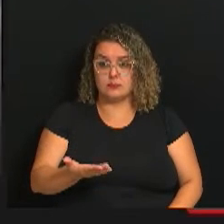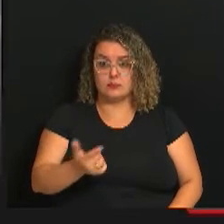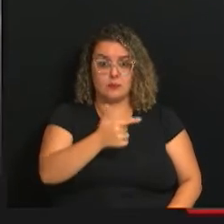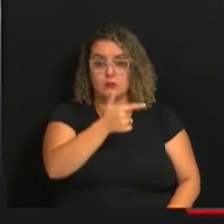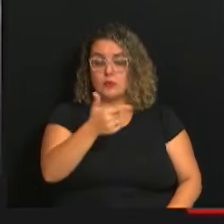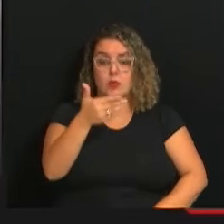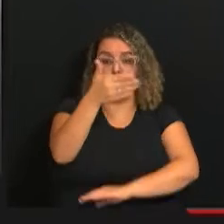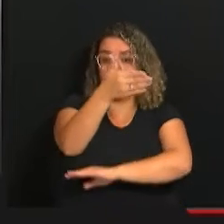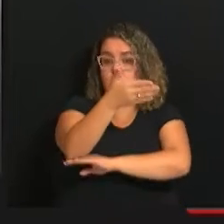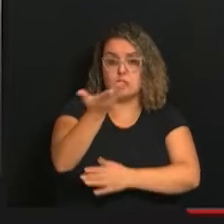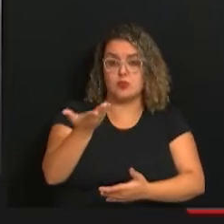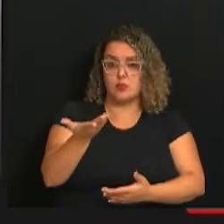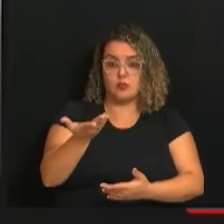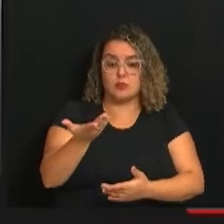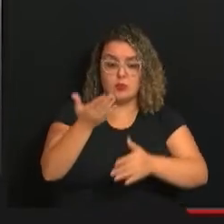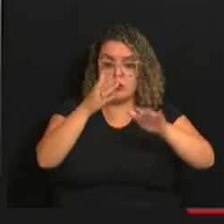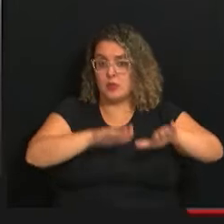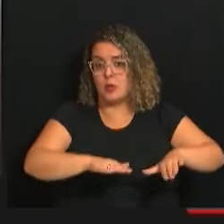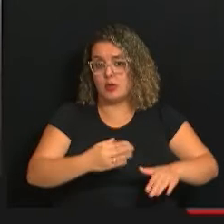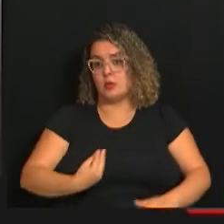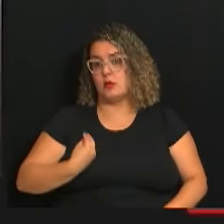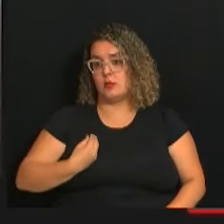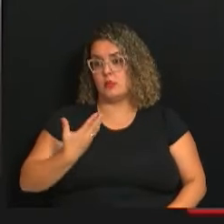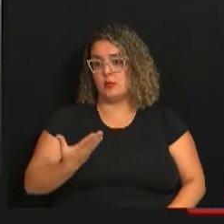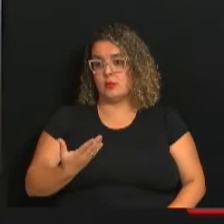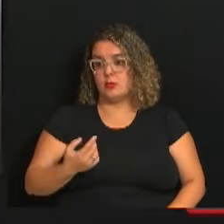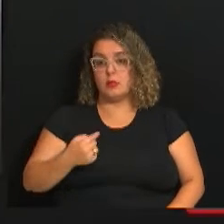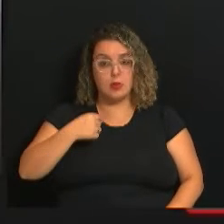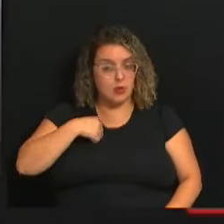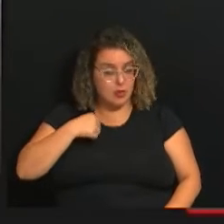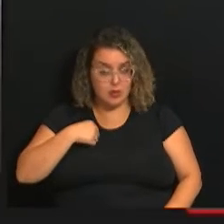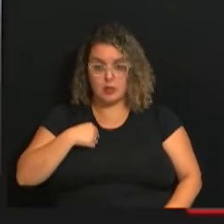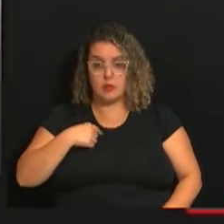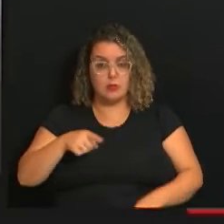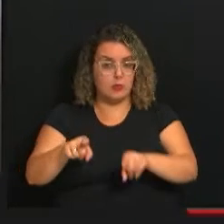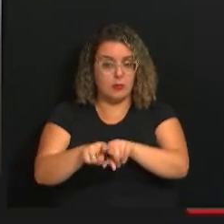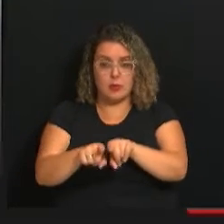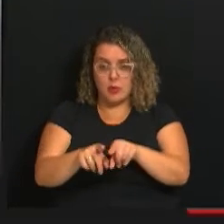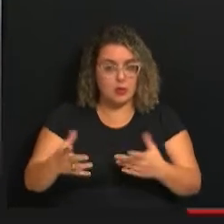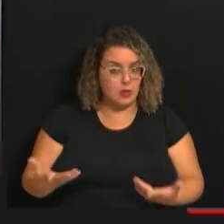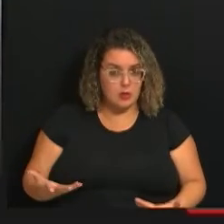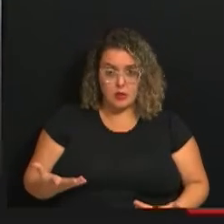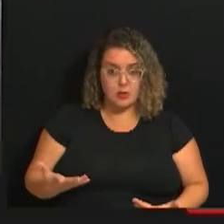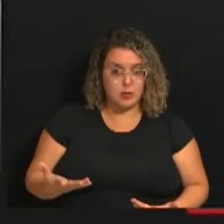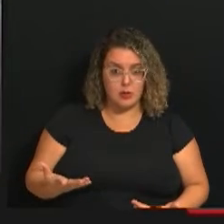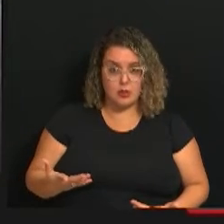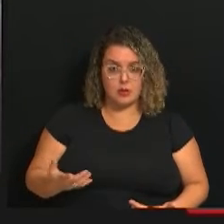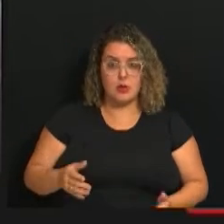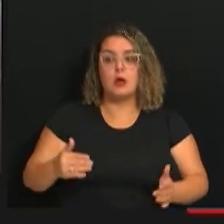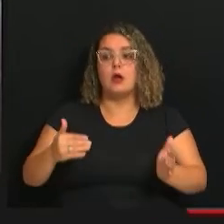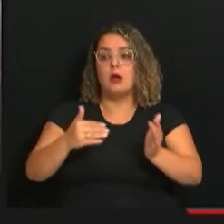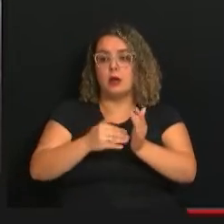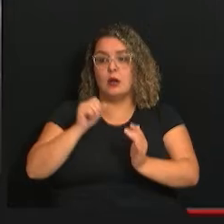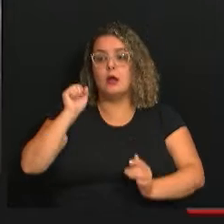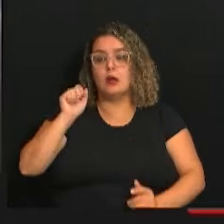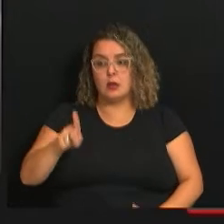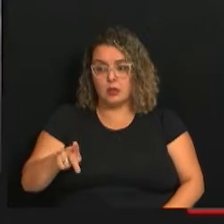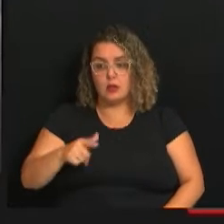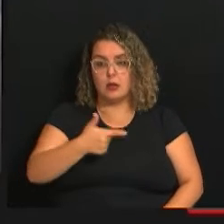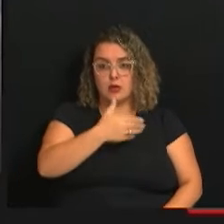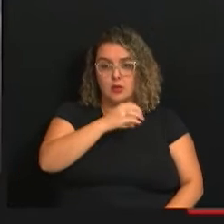ao estudo para a magistratura, que é outra coisa chata. Você não faz nada da sua vida, você fica com um